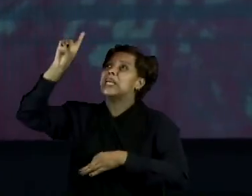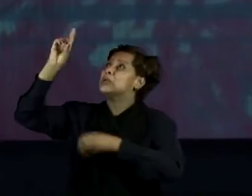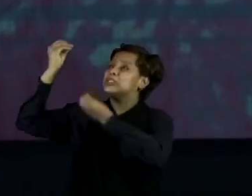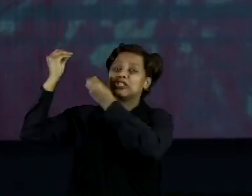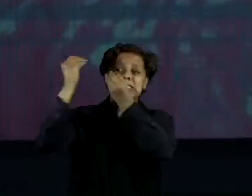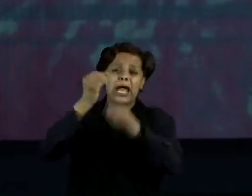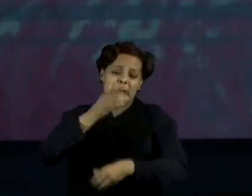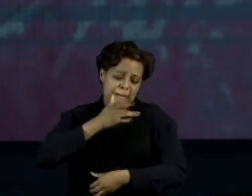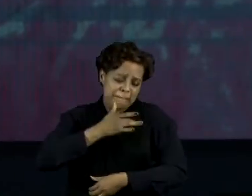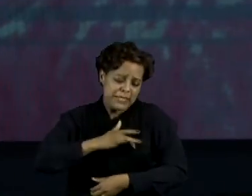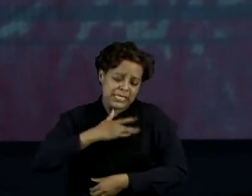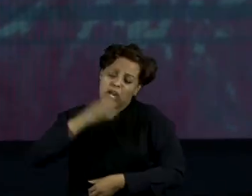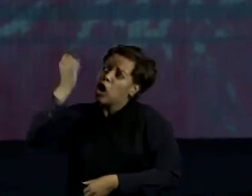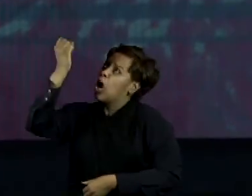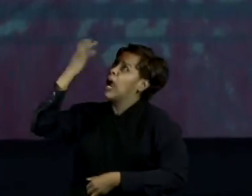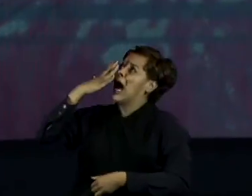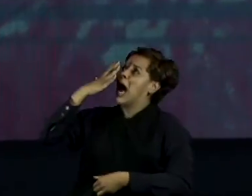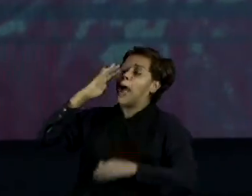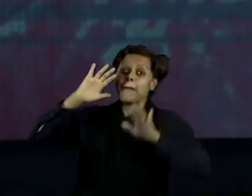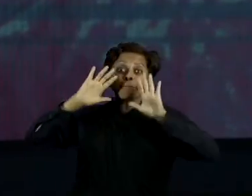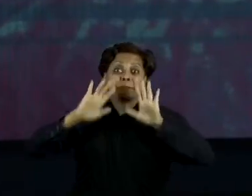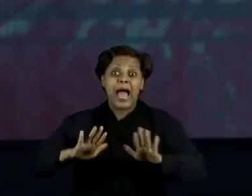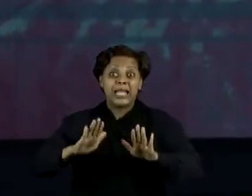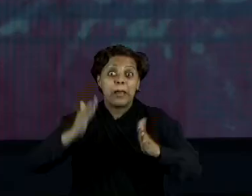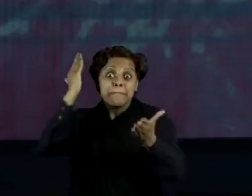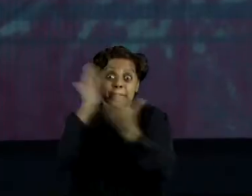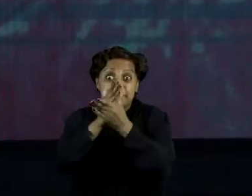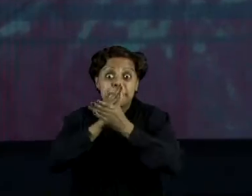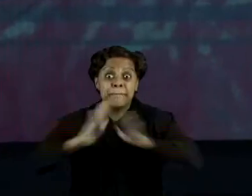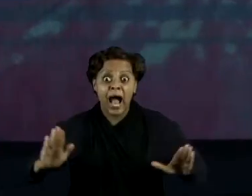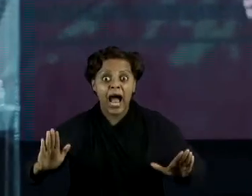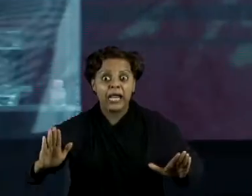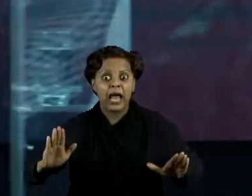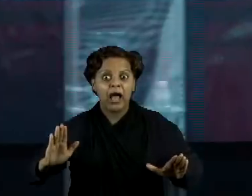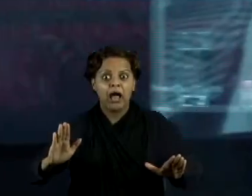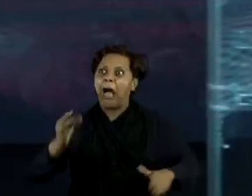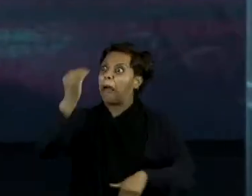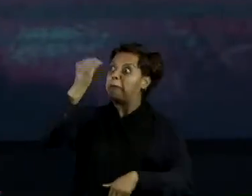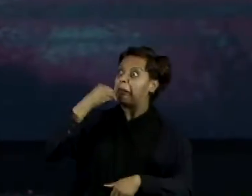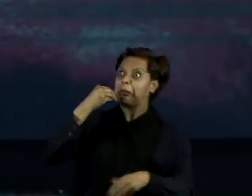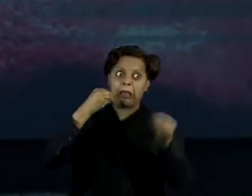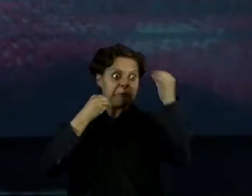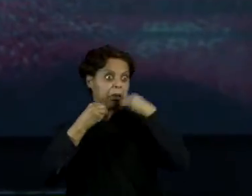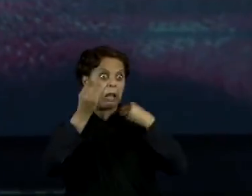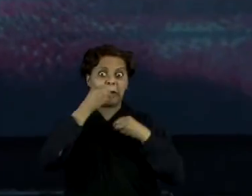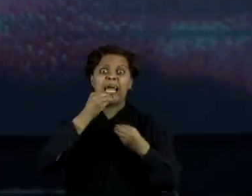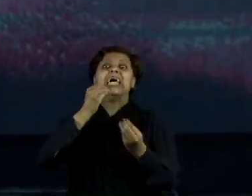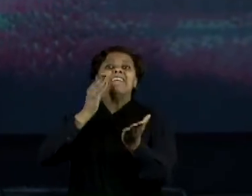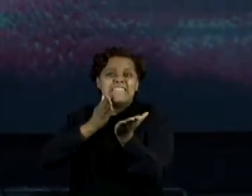chega! Chega de ficar começando e abandonando. Vá até o fim.